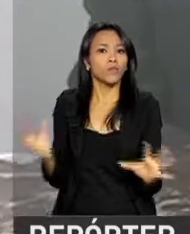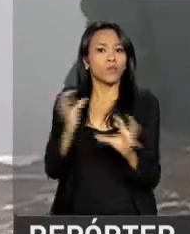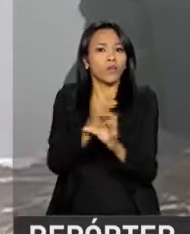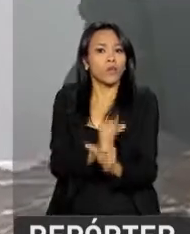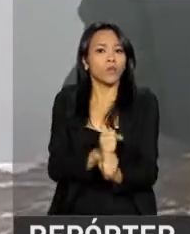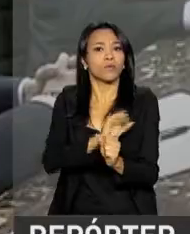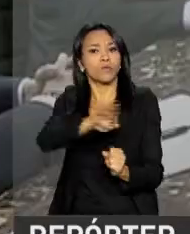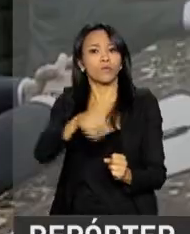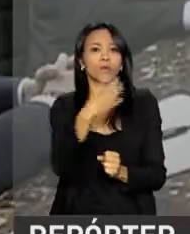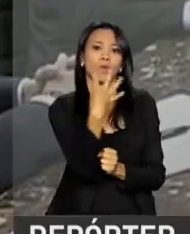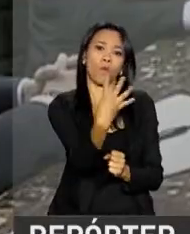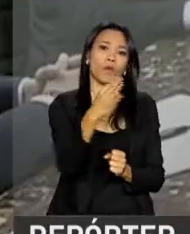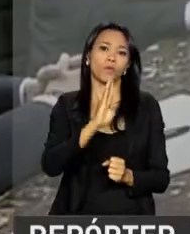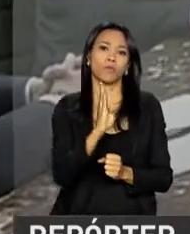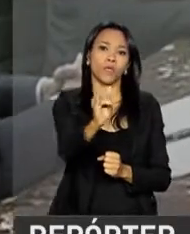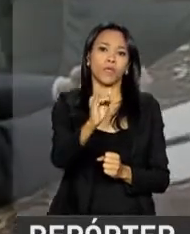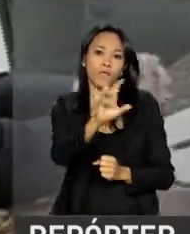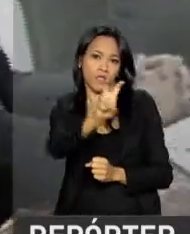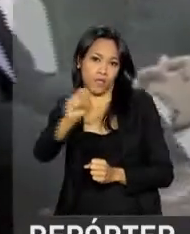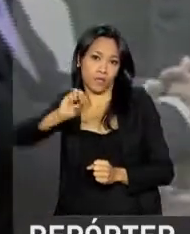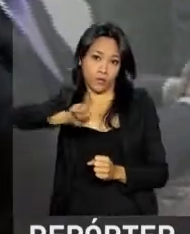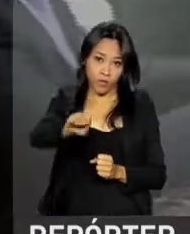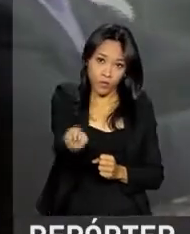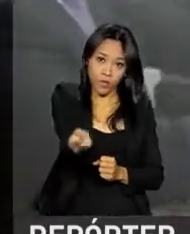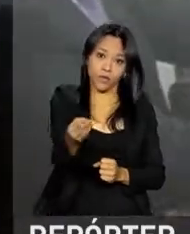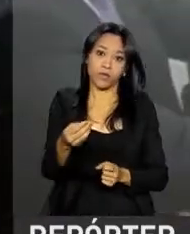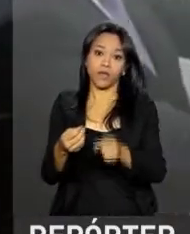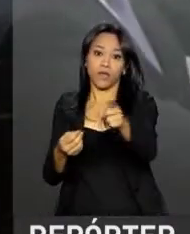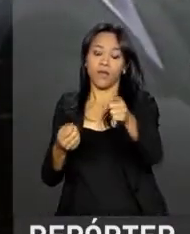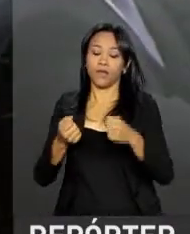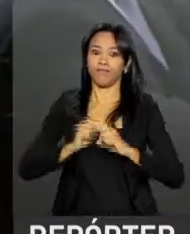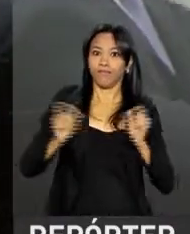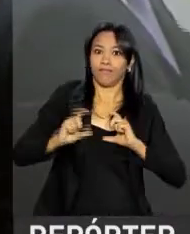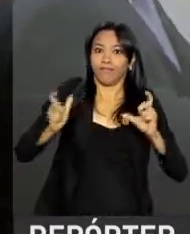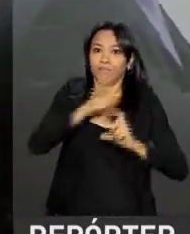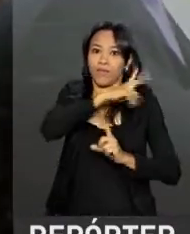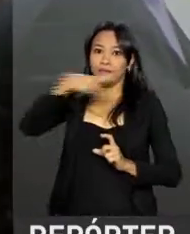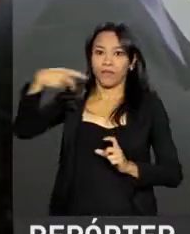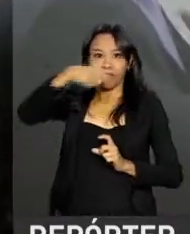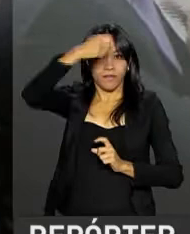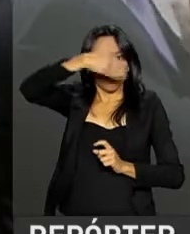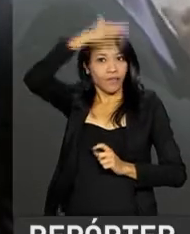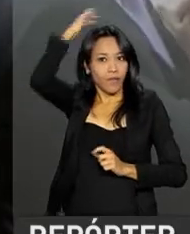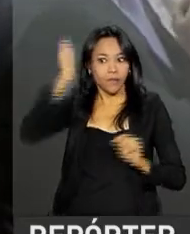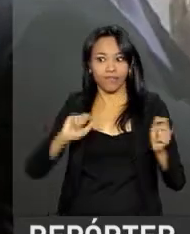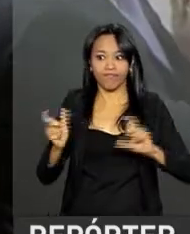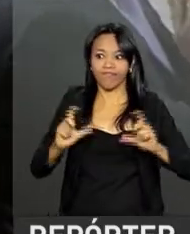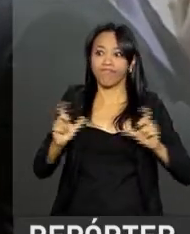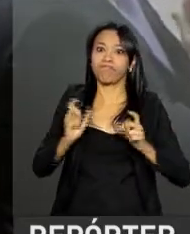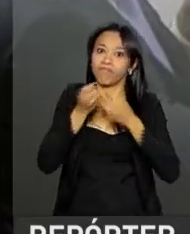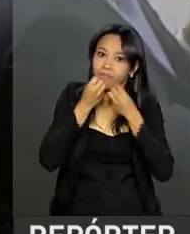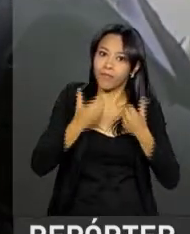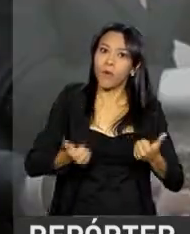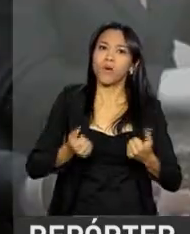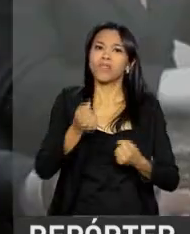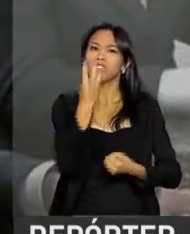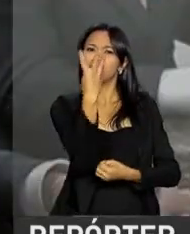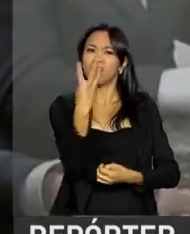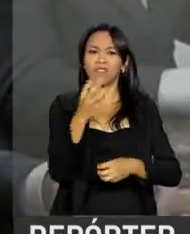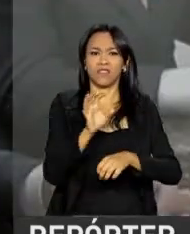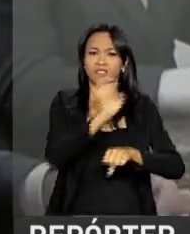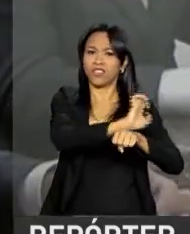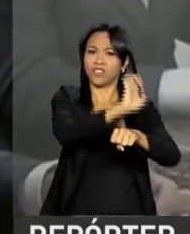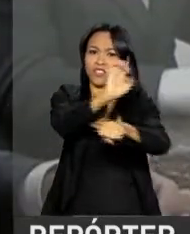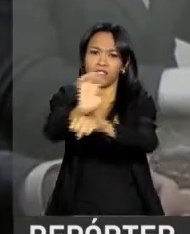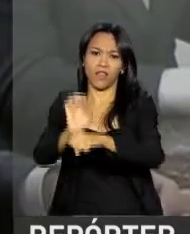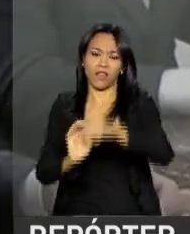4,5 bilhões. O presidente Michel Temer reagiu ao anúncio com entusiasmo e disse que os investimentos em fábricas de três estados são